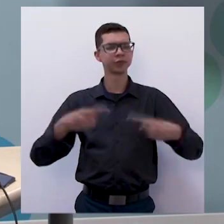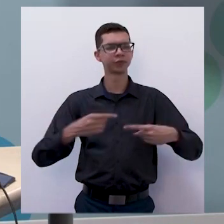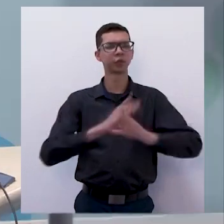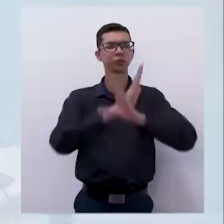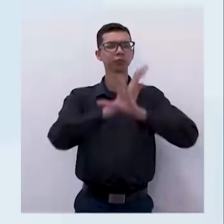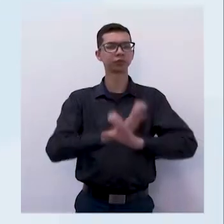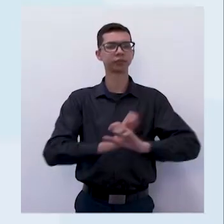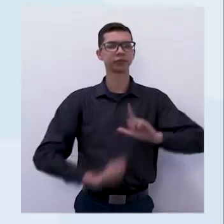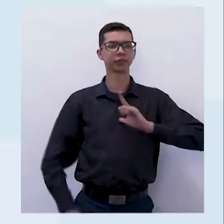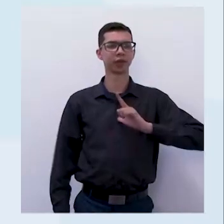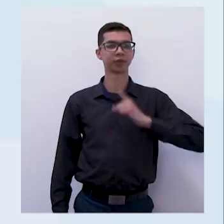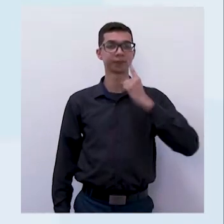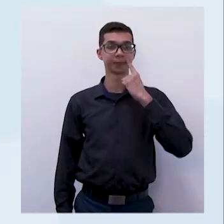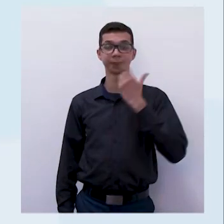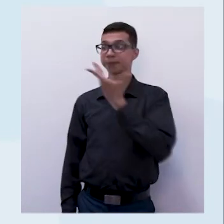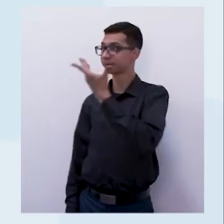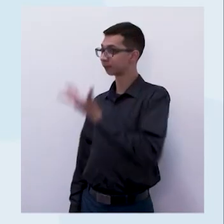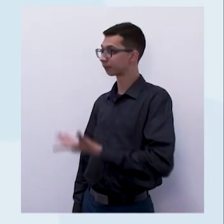dar uma olhadinha.